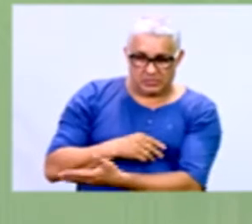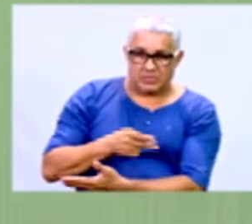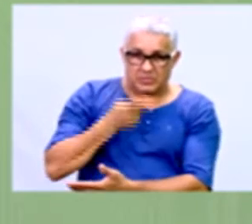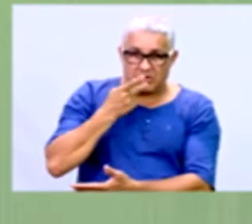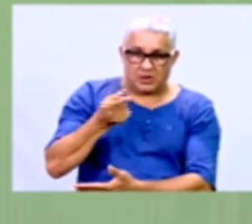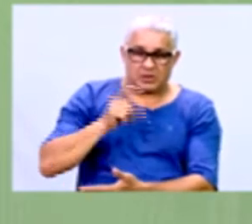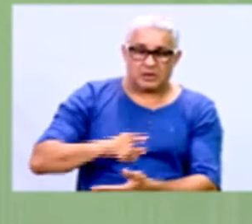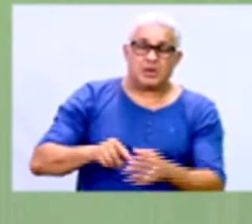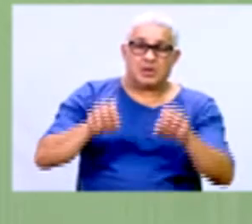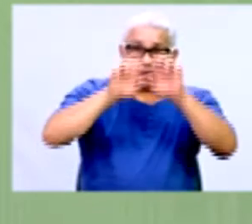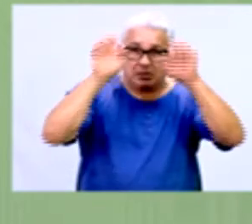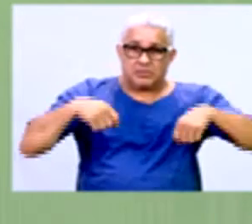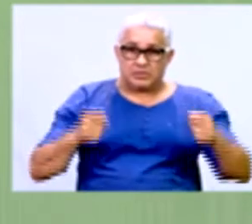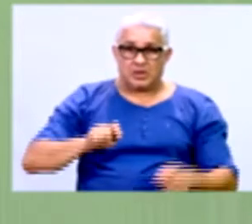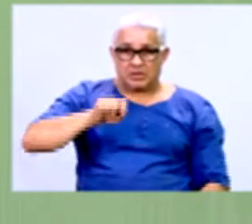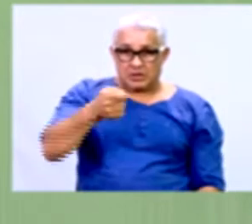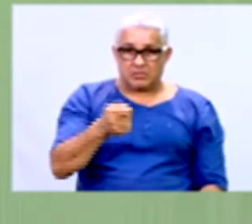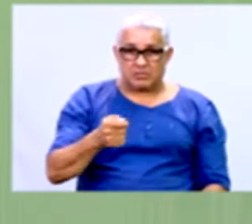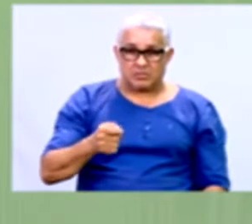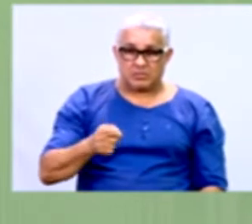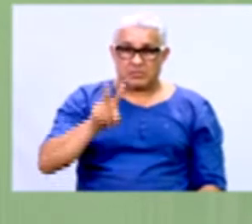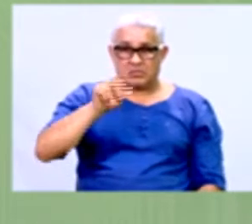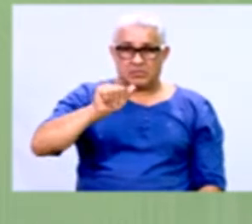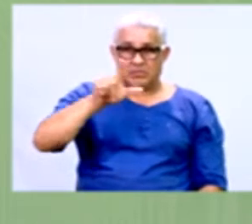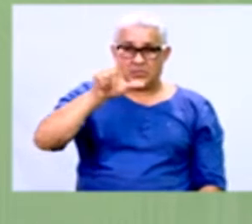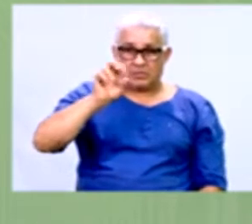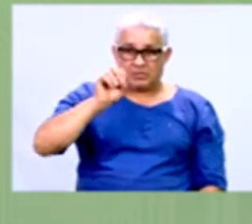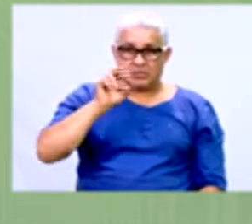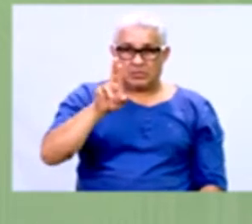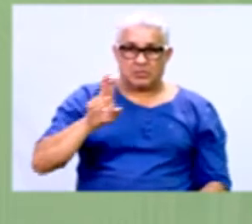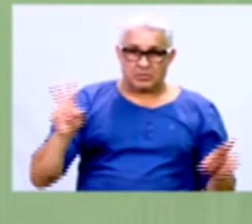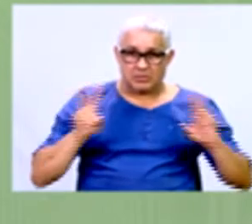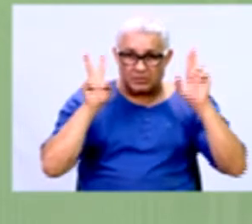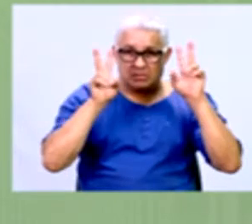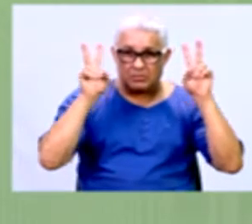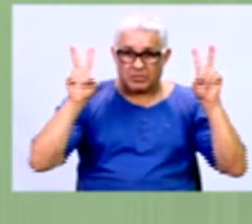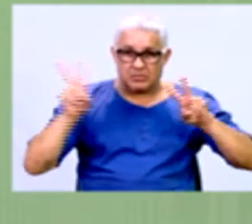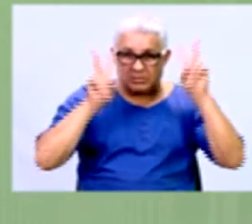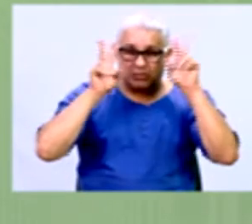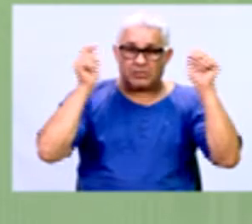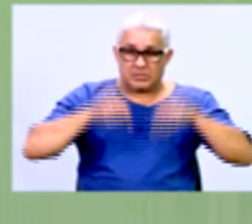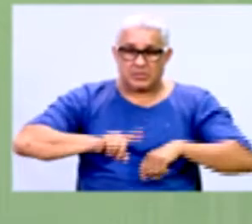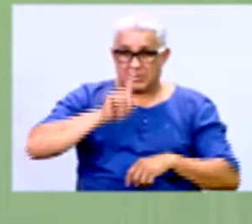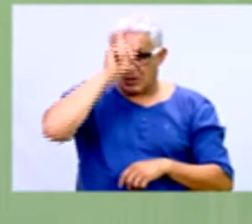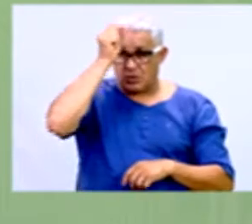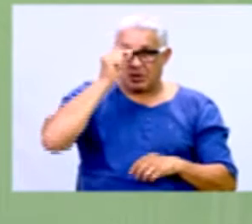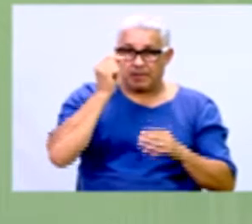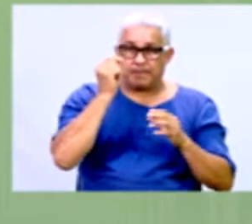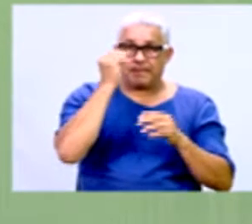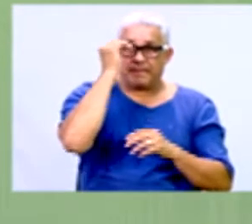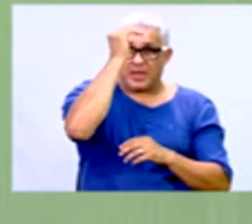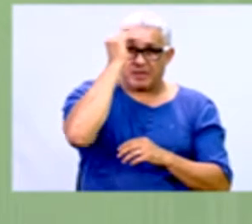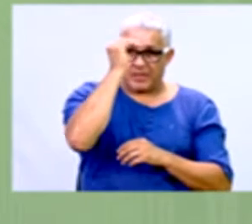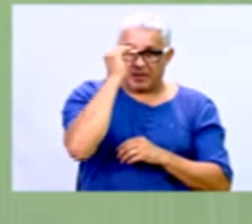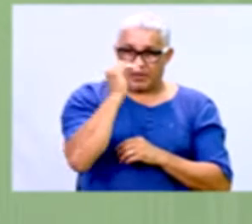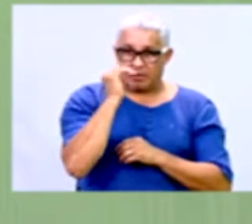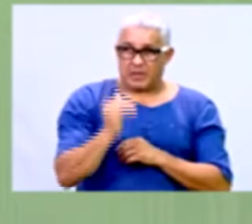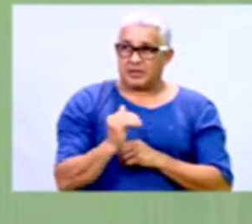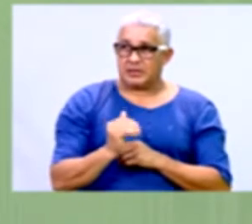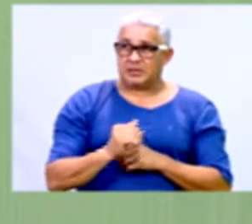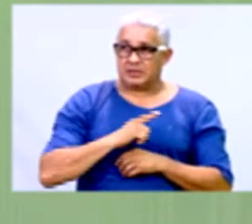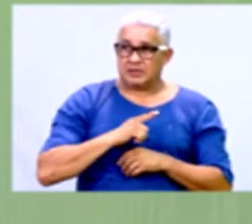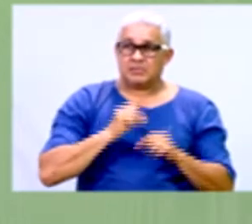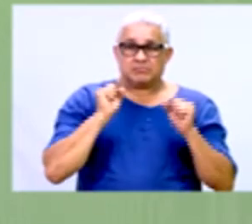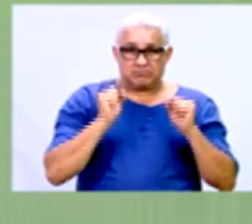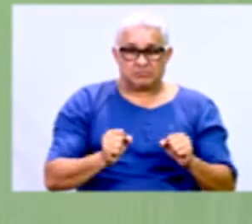para ele trabalhar com chave e valor, né? E ele possibilita a ideia de subníveis, né, de chave e valor. Então a gente pode